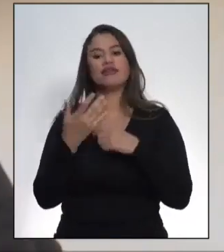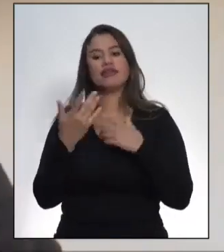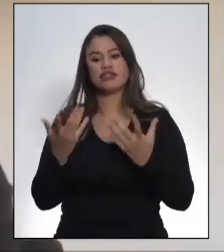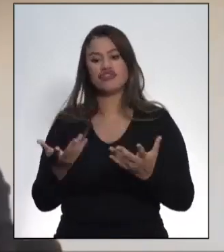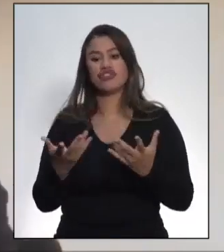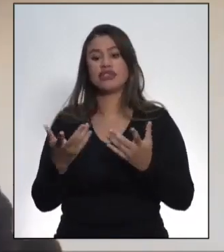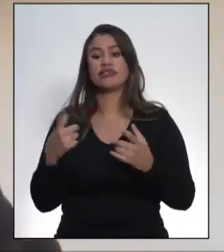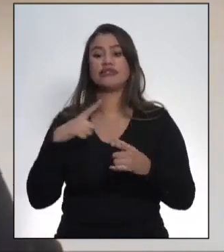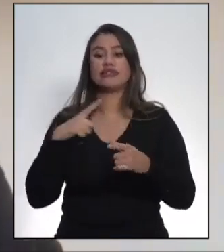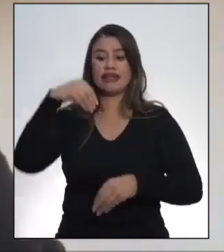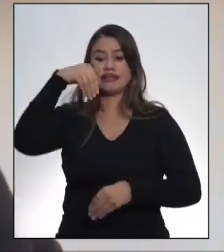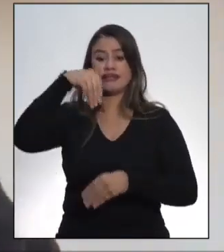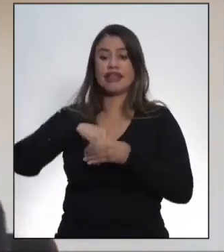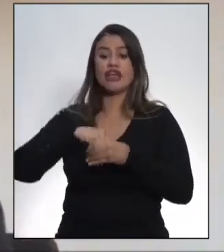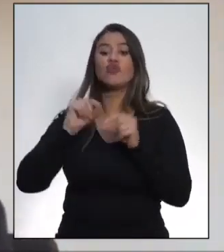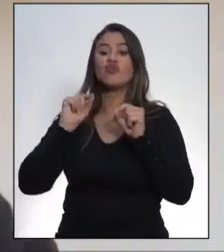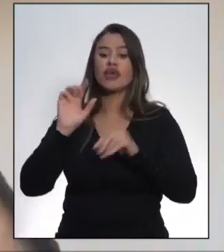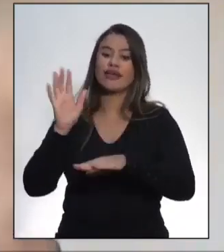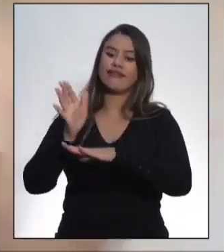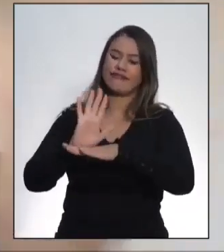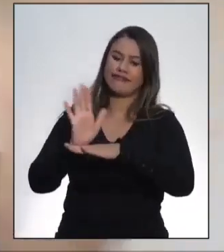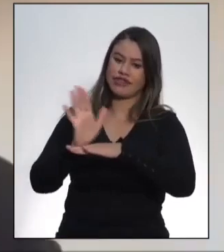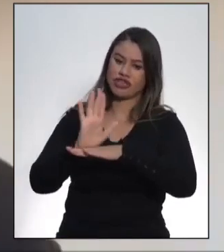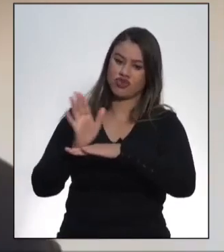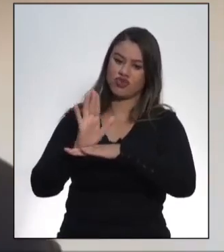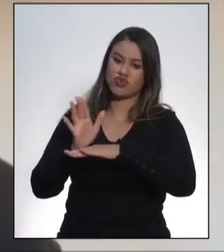com videoaulas ao vivo e